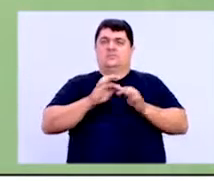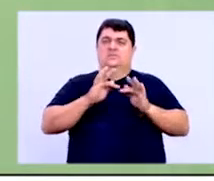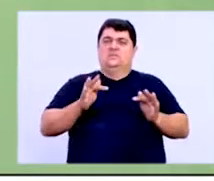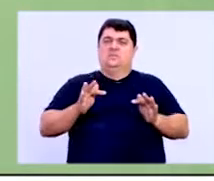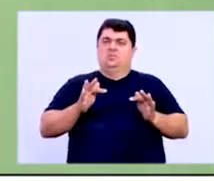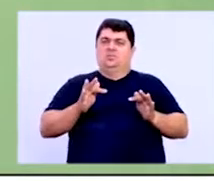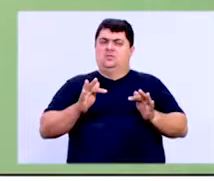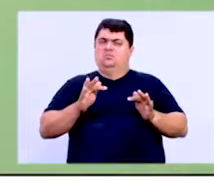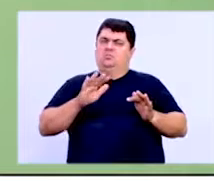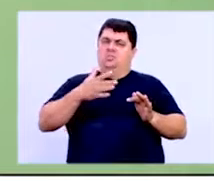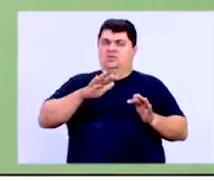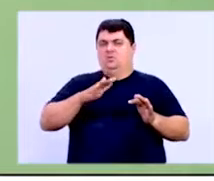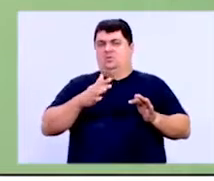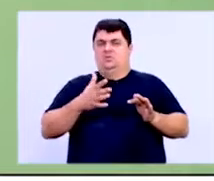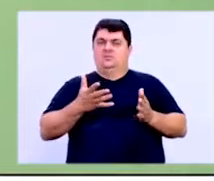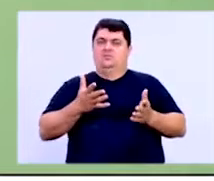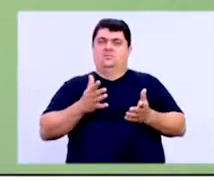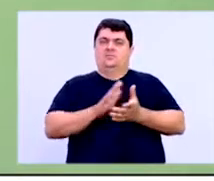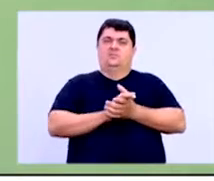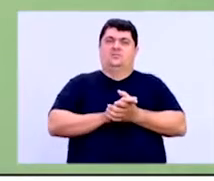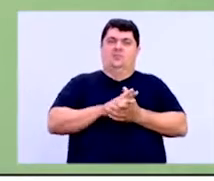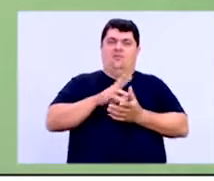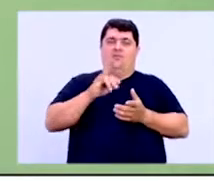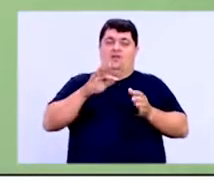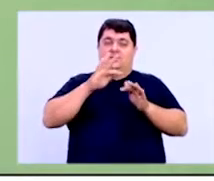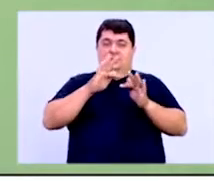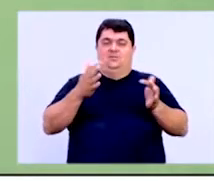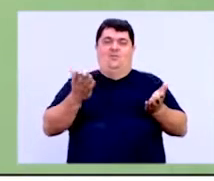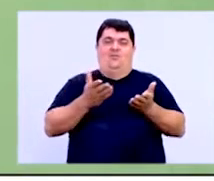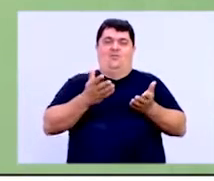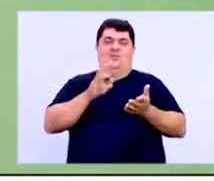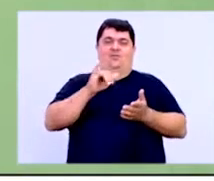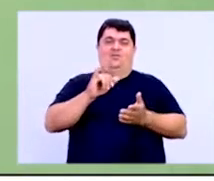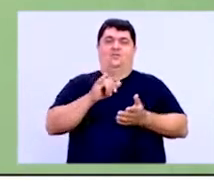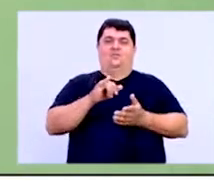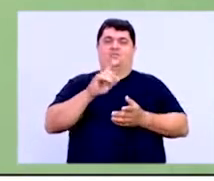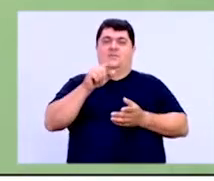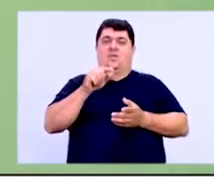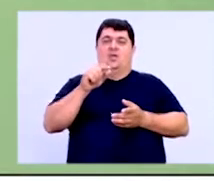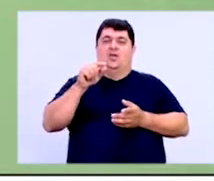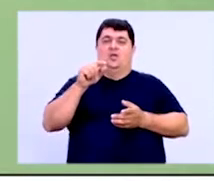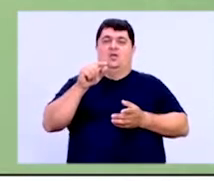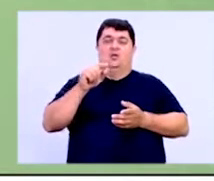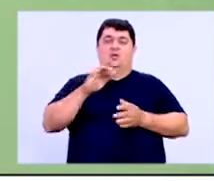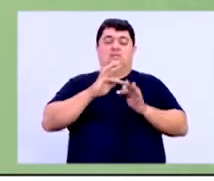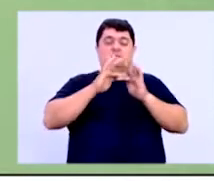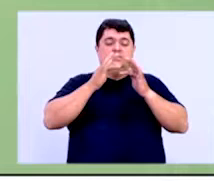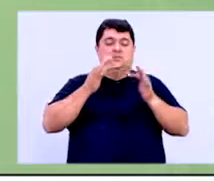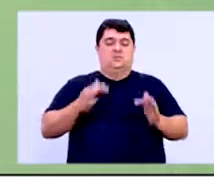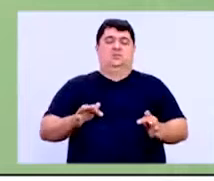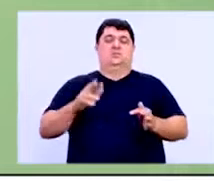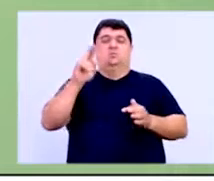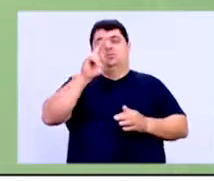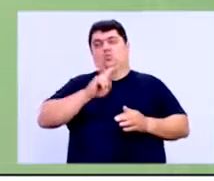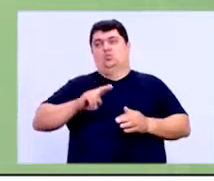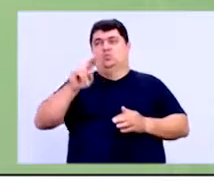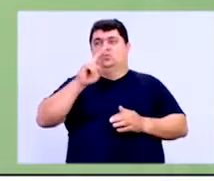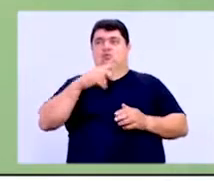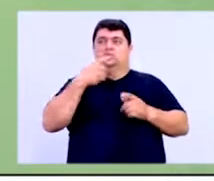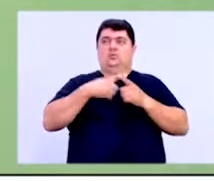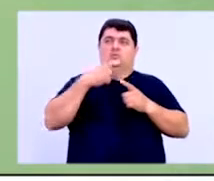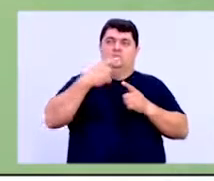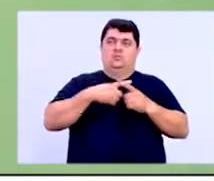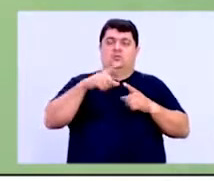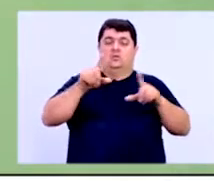tanto, mas vai ficar simples agora. O make-up é um dos métodos mais simples para a determinação